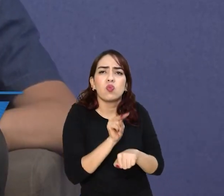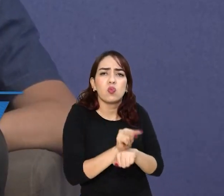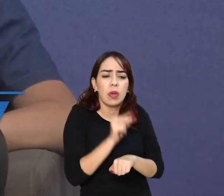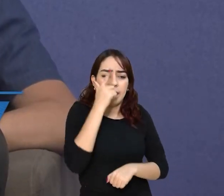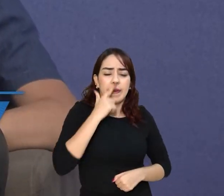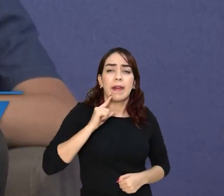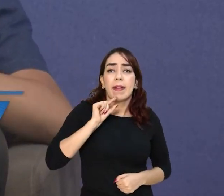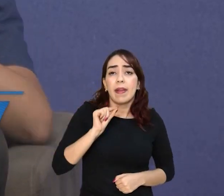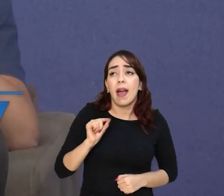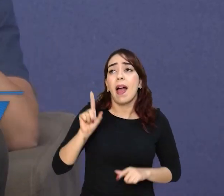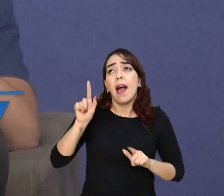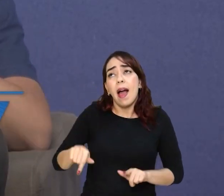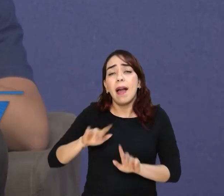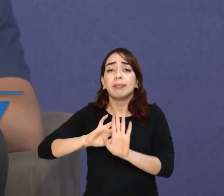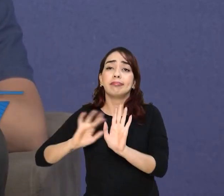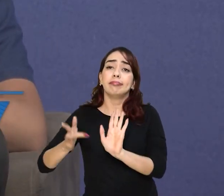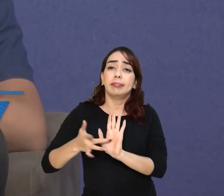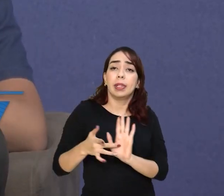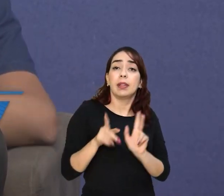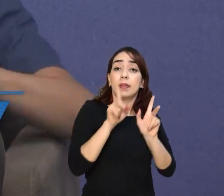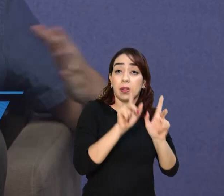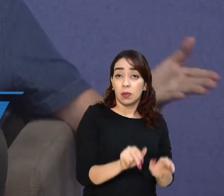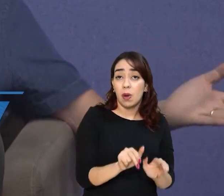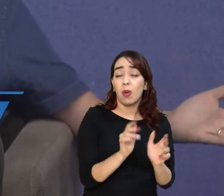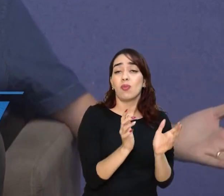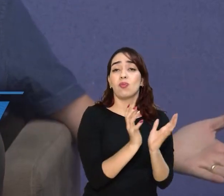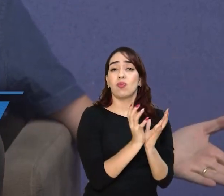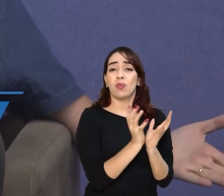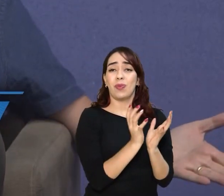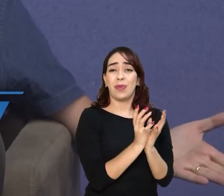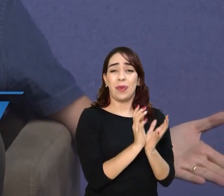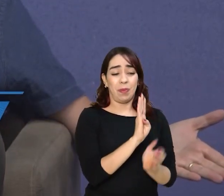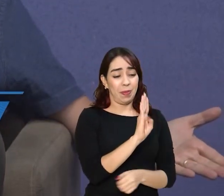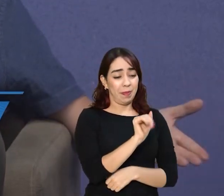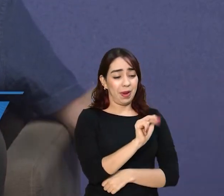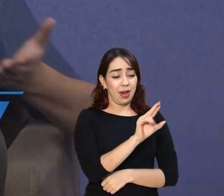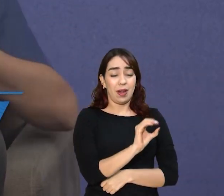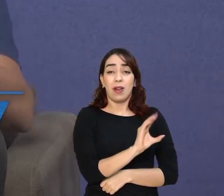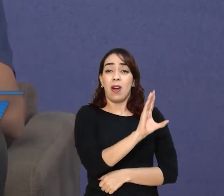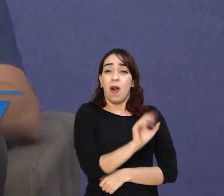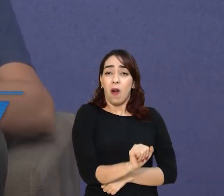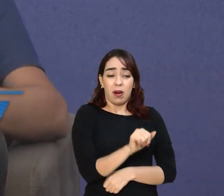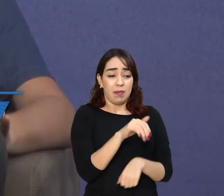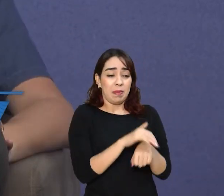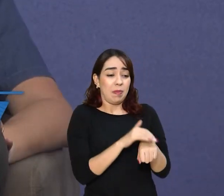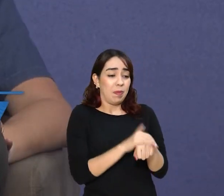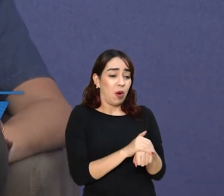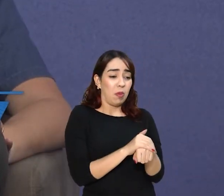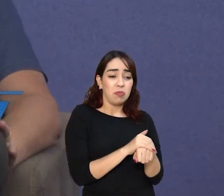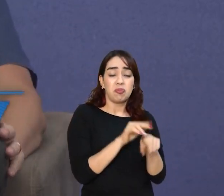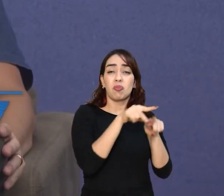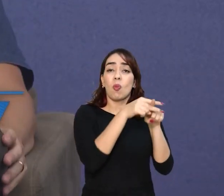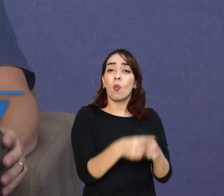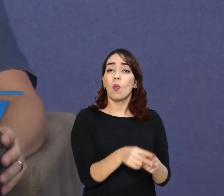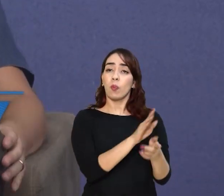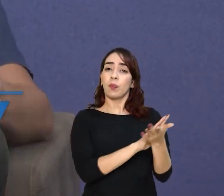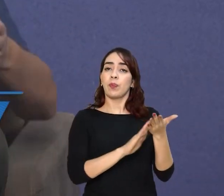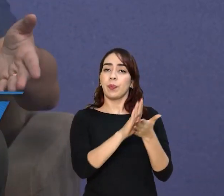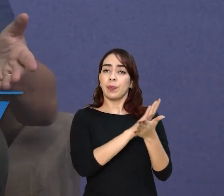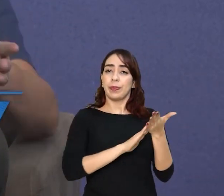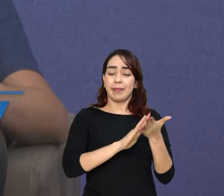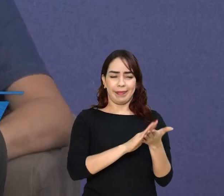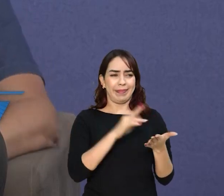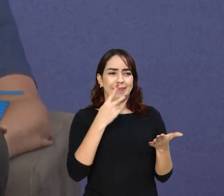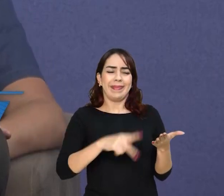reclamando que o time está extremamente desgastado. O cara não muda. Como é que... É um negócio inacreditável. A sonora dele,